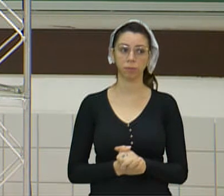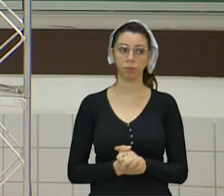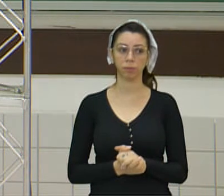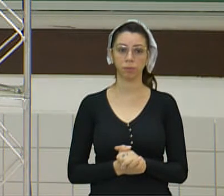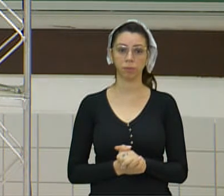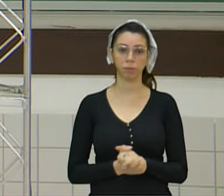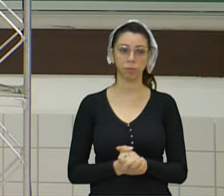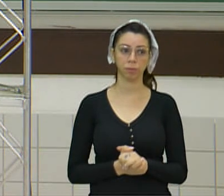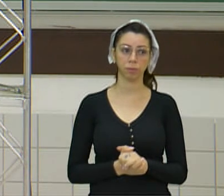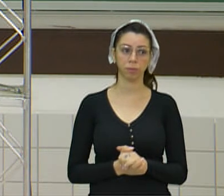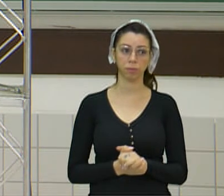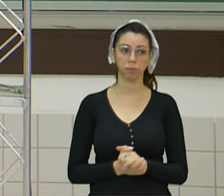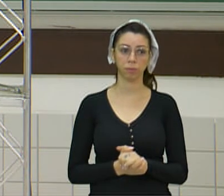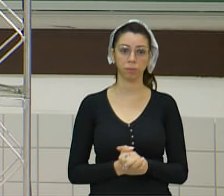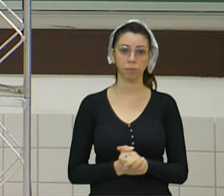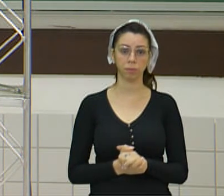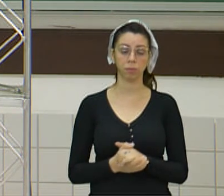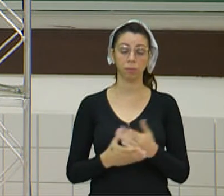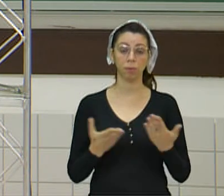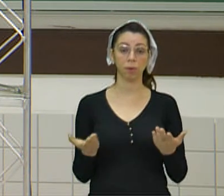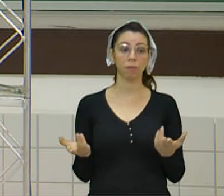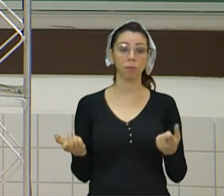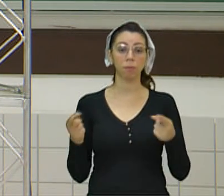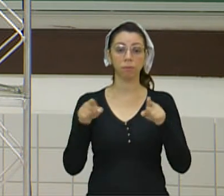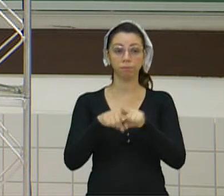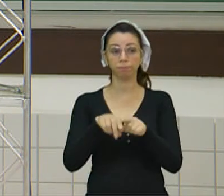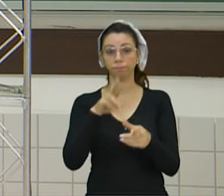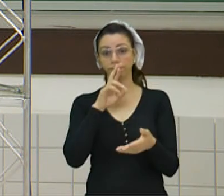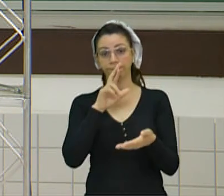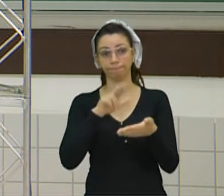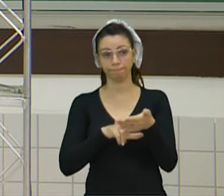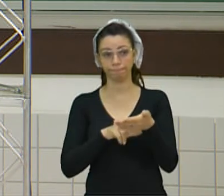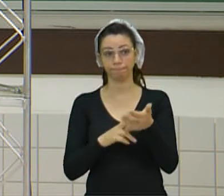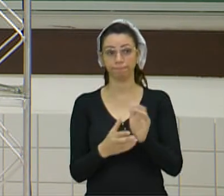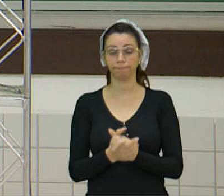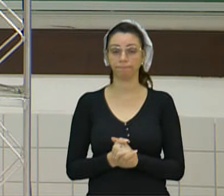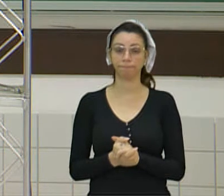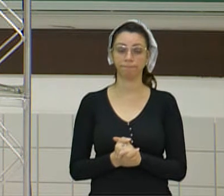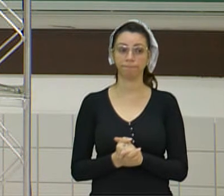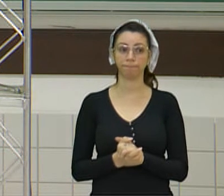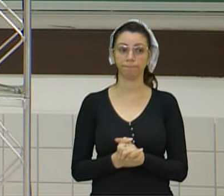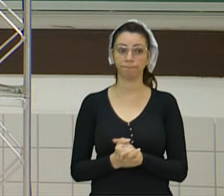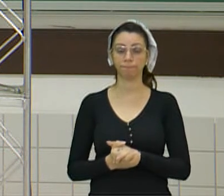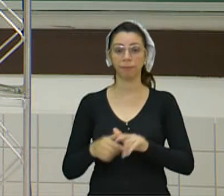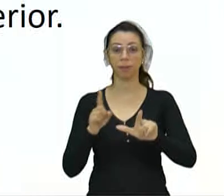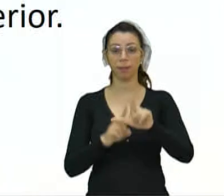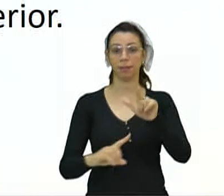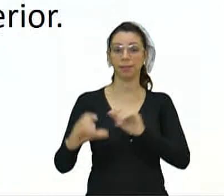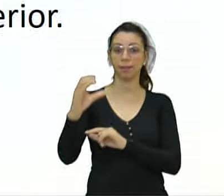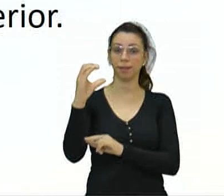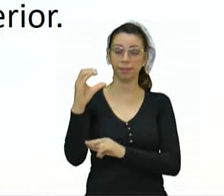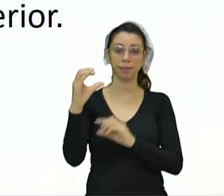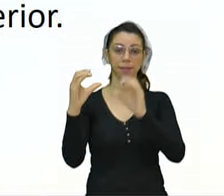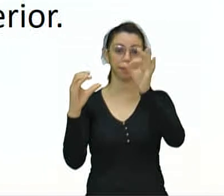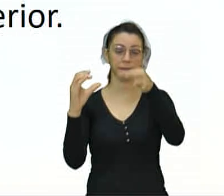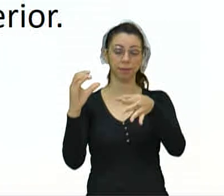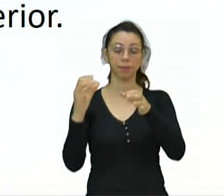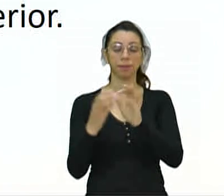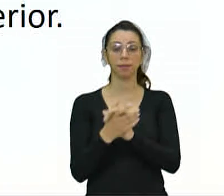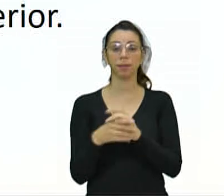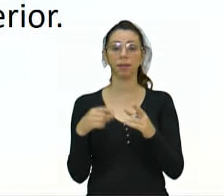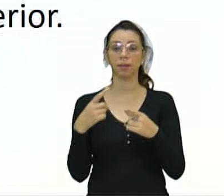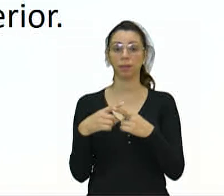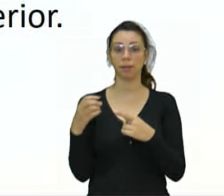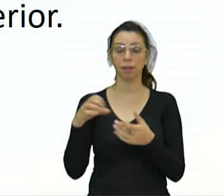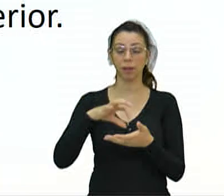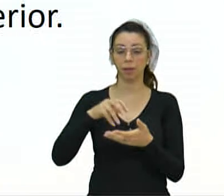Então, no caso aqui, nós vamos voltar à resposta. A resposta certa é a letra C. A nova resistência